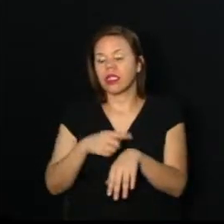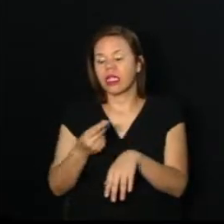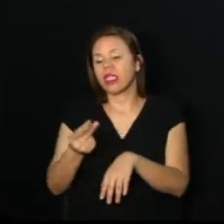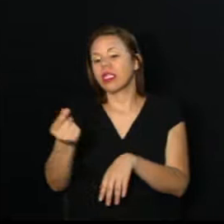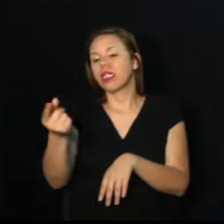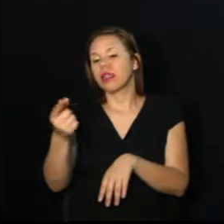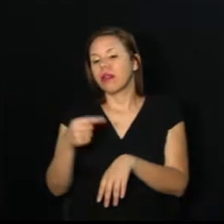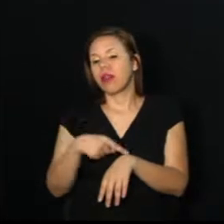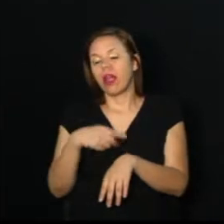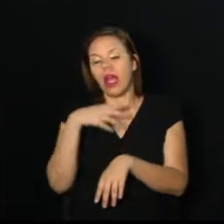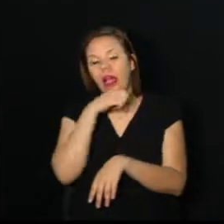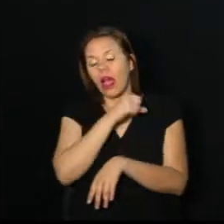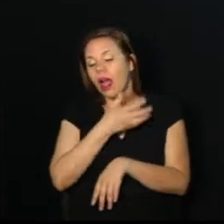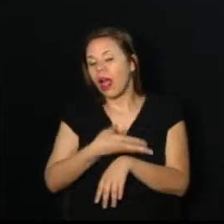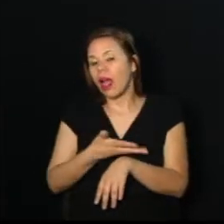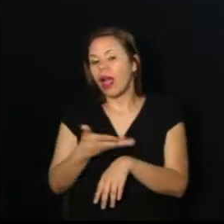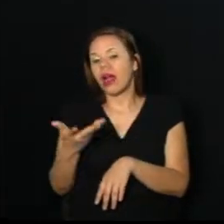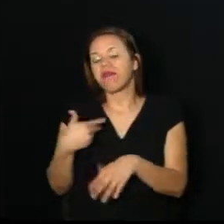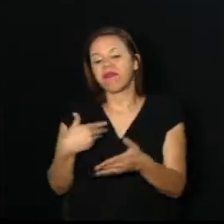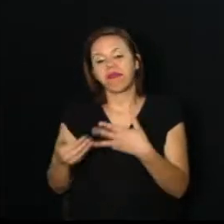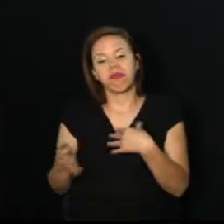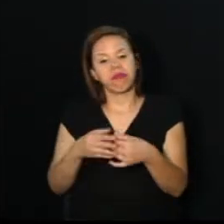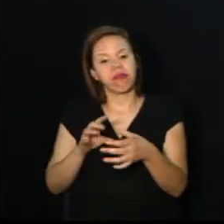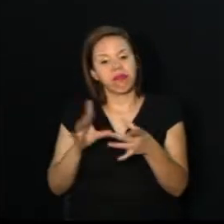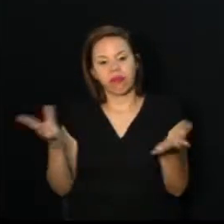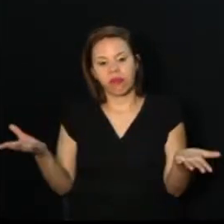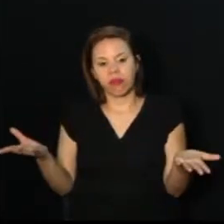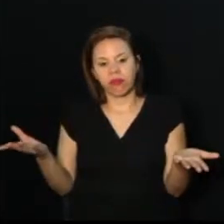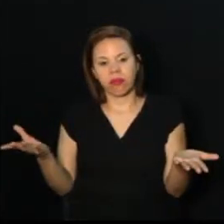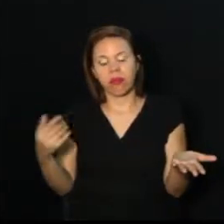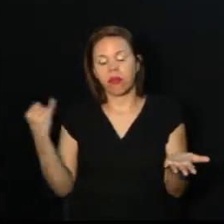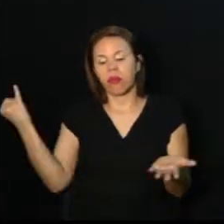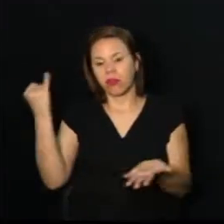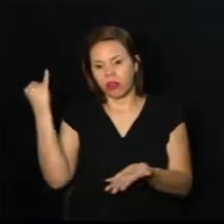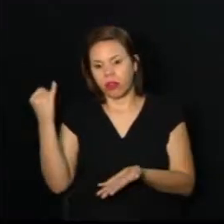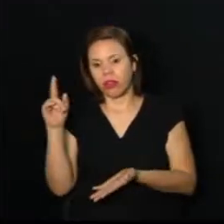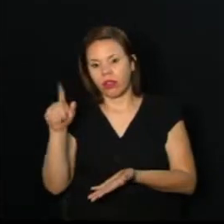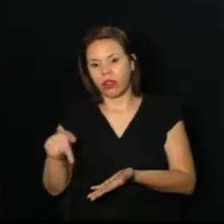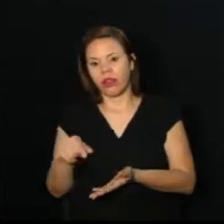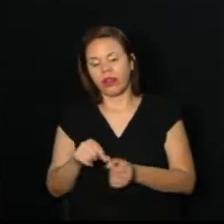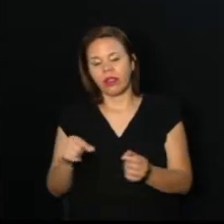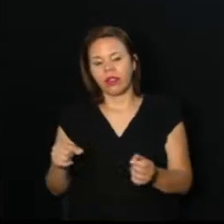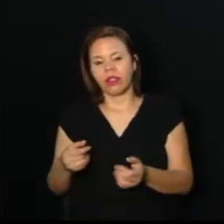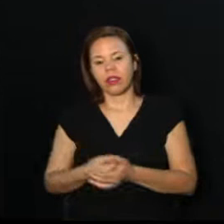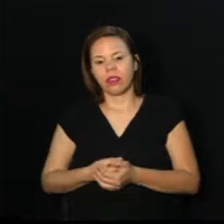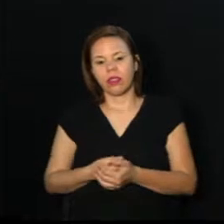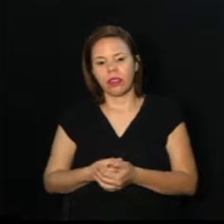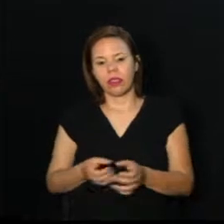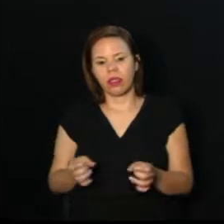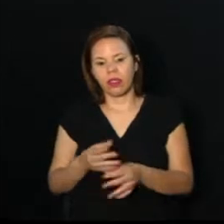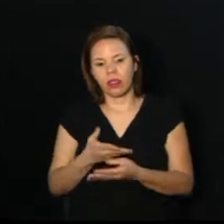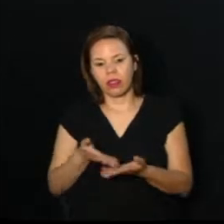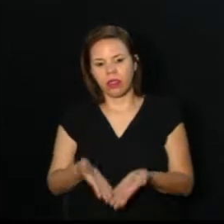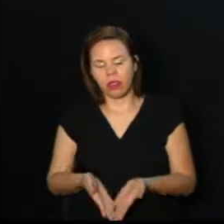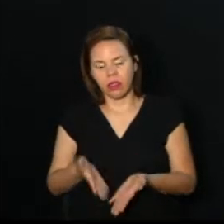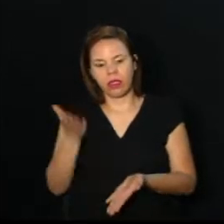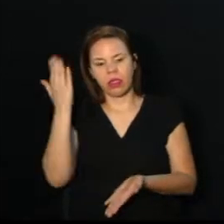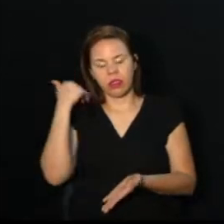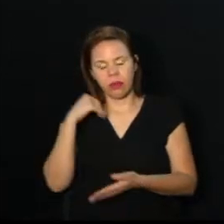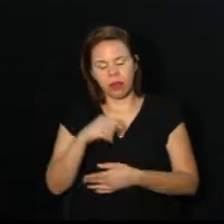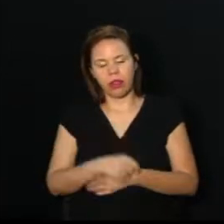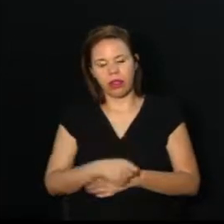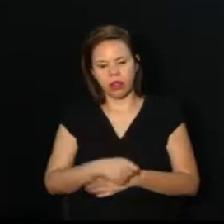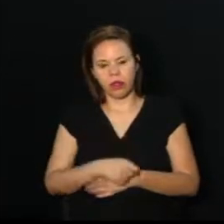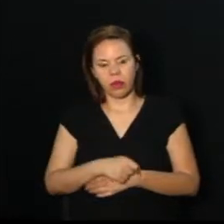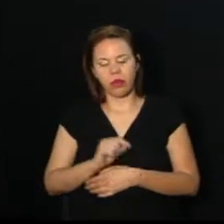levando menos tempo, tanto faz. Mas o importante é vocês saírem daqui sabendo